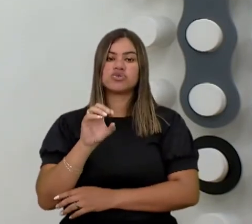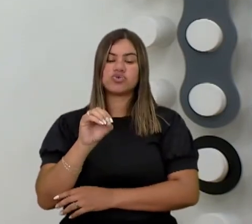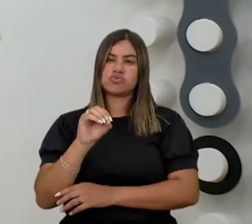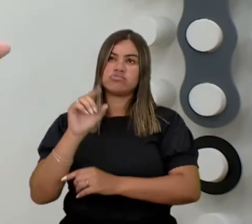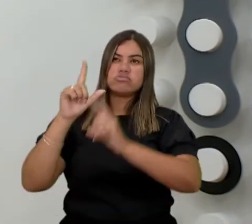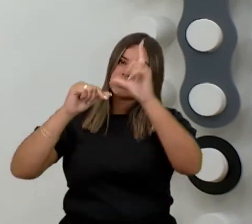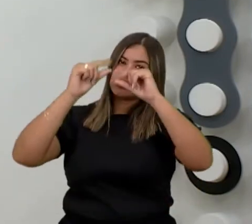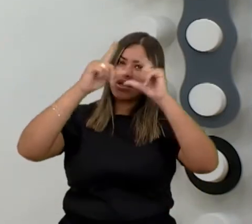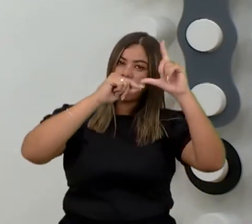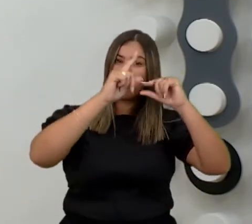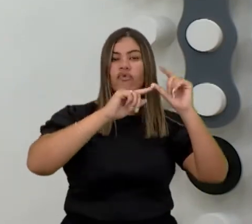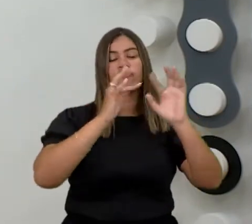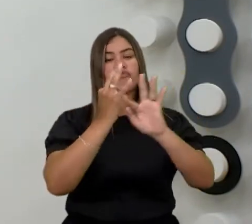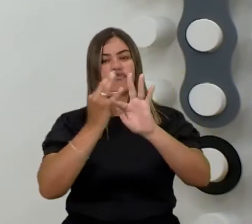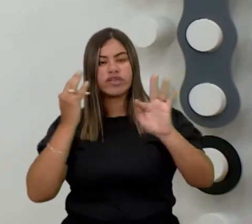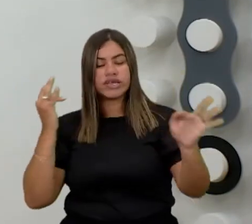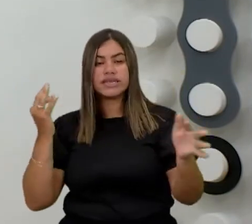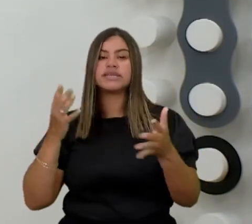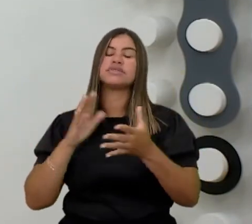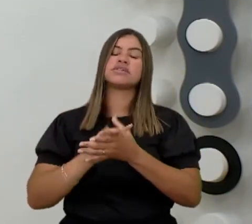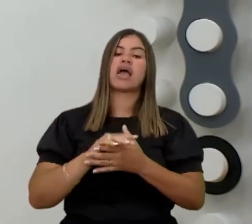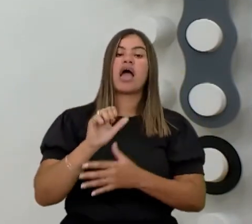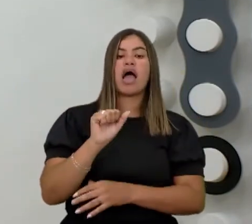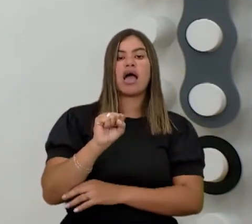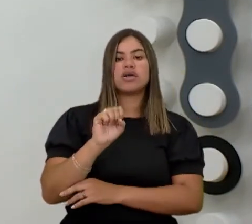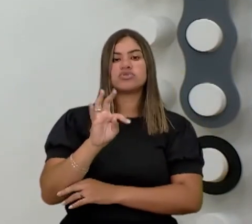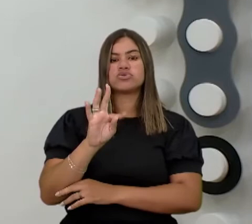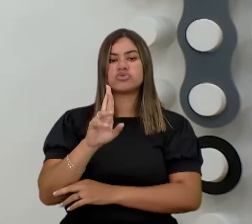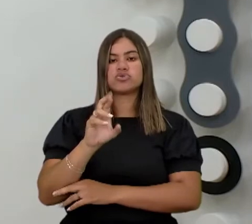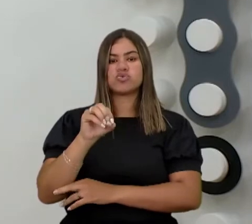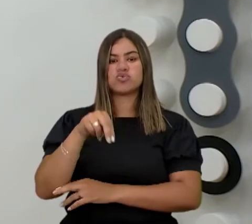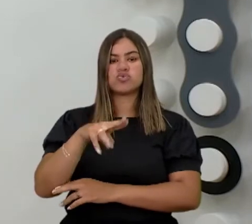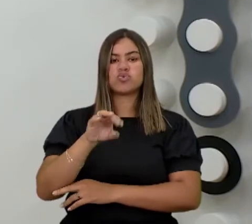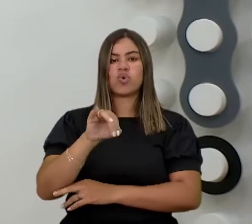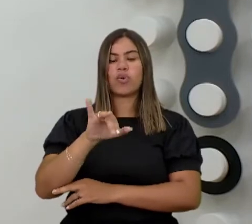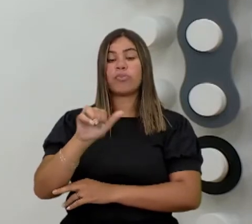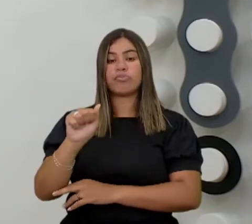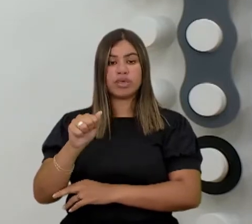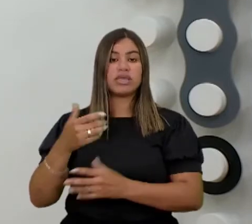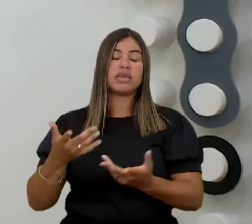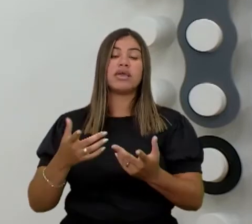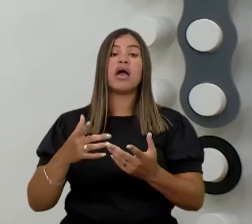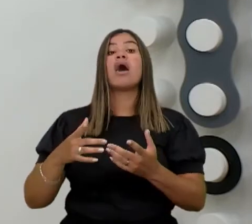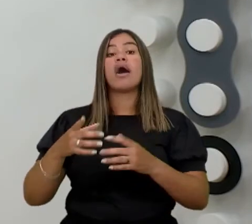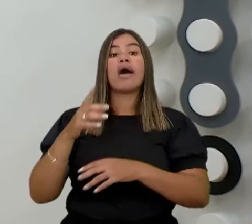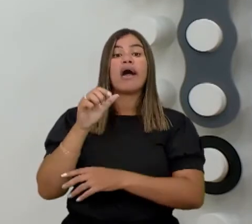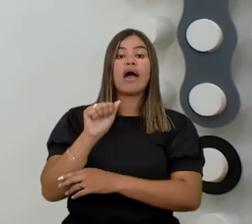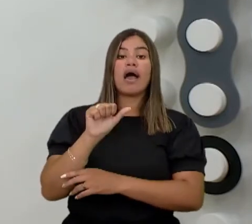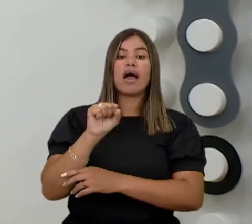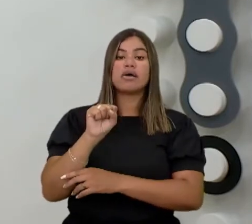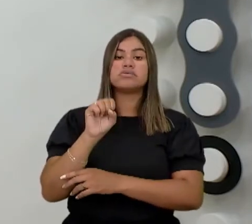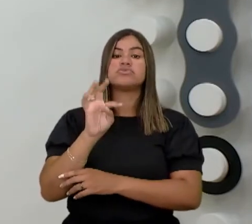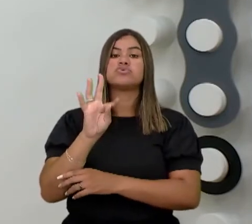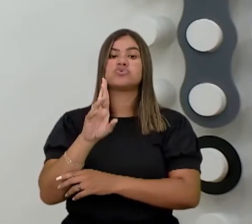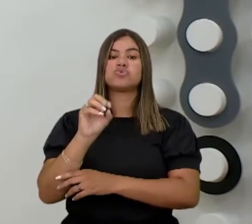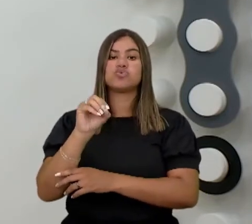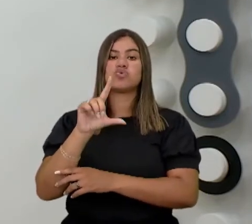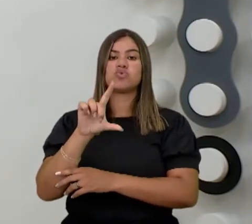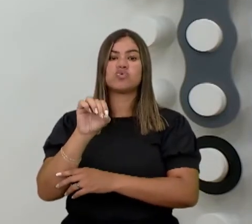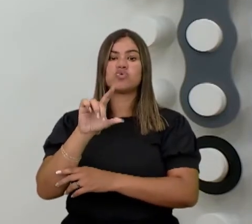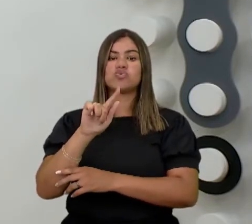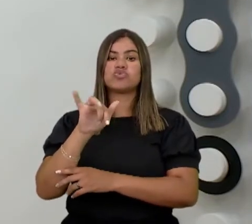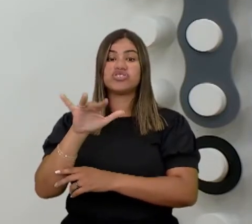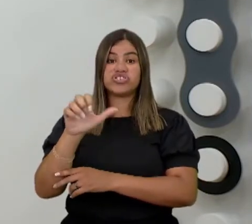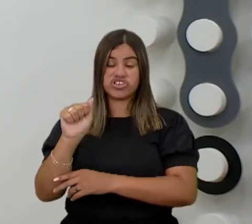até em astrologia, porque você acaba estudando aí as estrelas, né, nessa relação aí, todas essas profissões